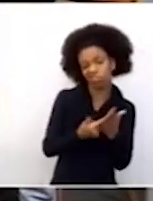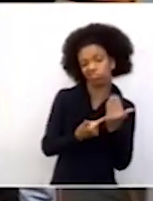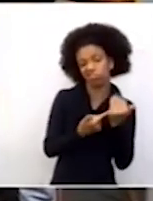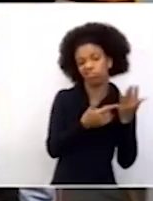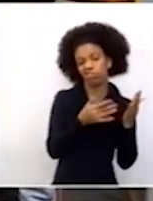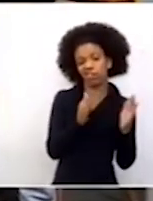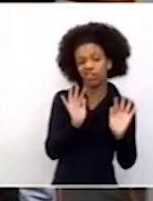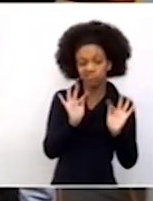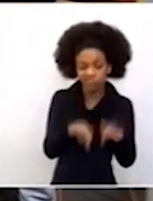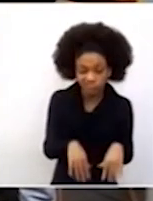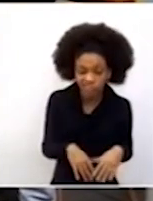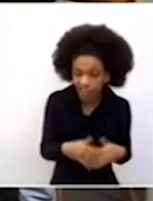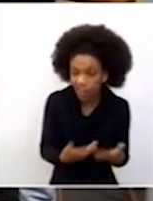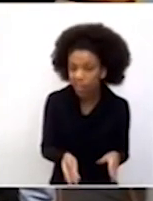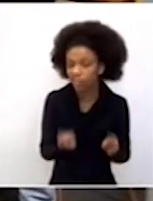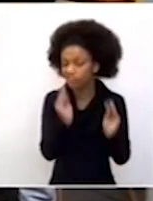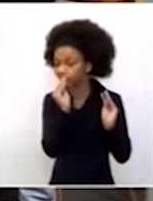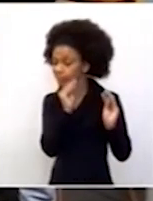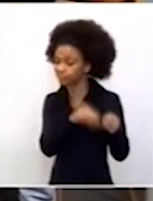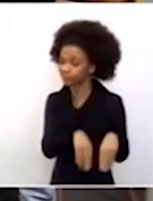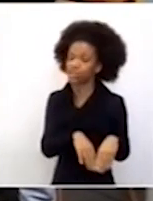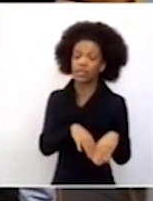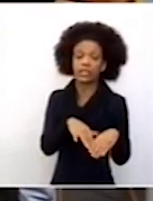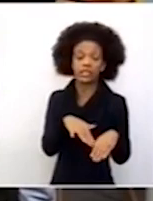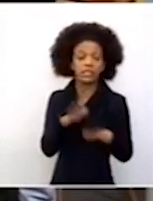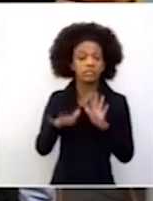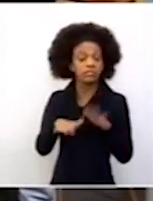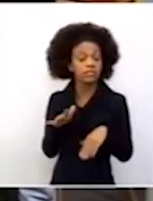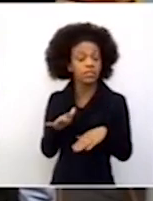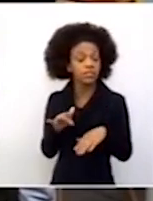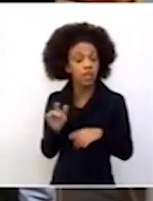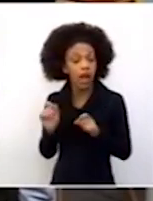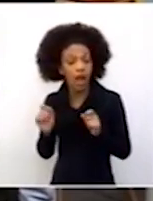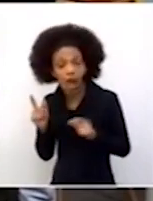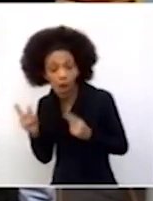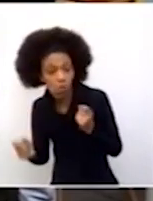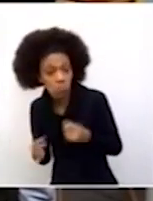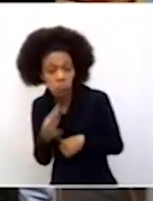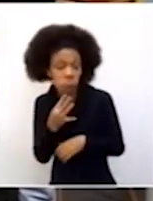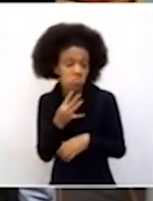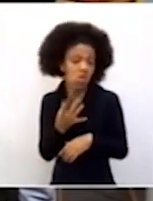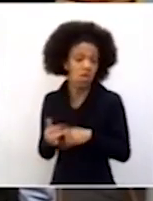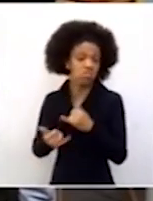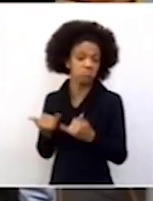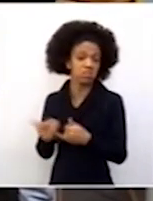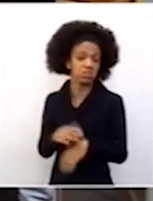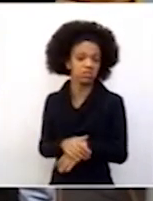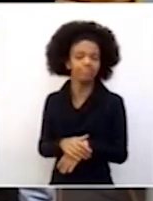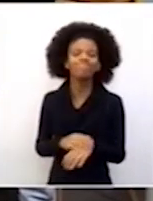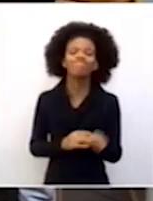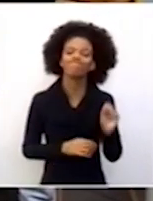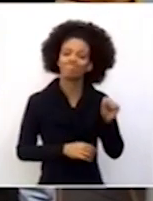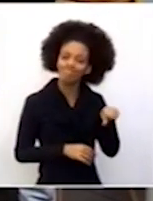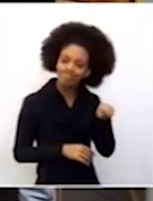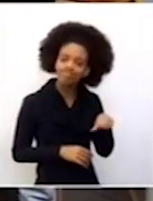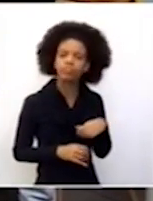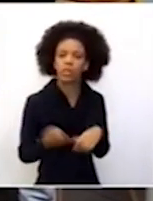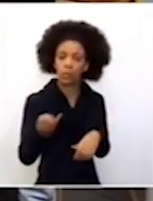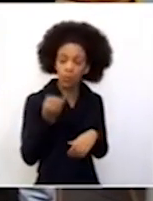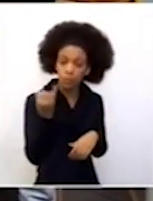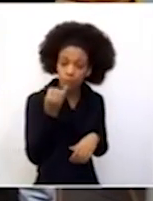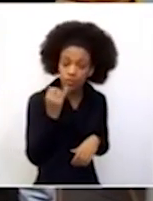o aluno talvez deixando de lado e muitos, às vezes, nem conhecem essas brincadeiras, né? Sim, é importante lembrar